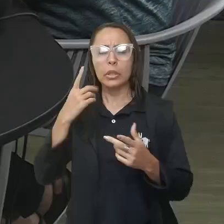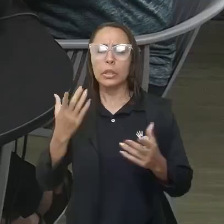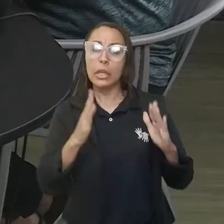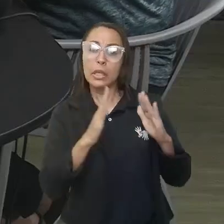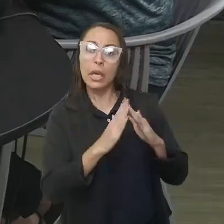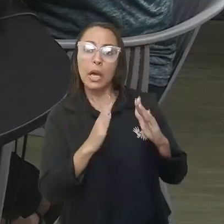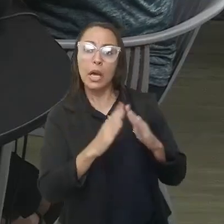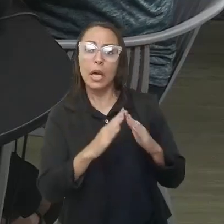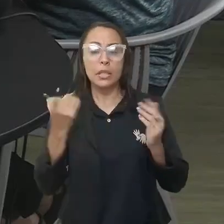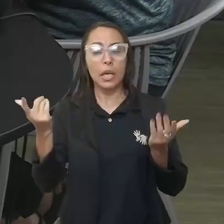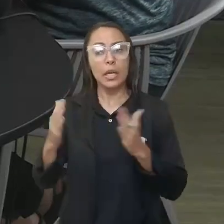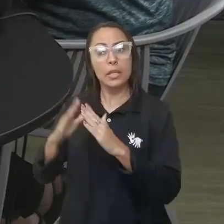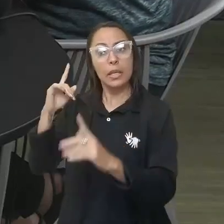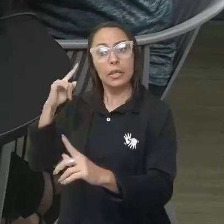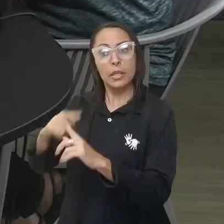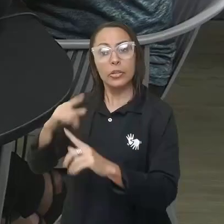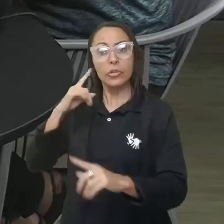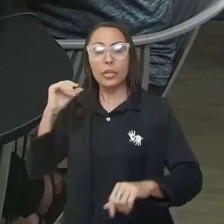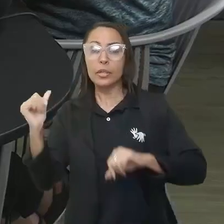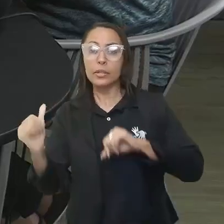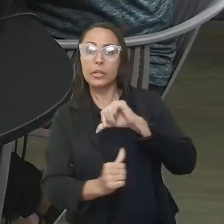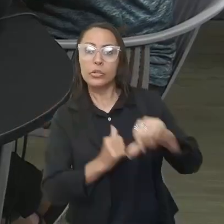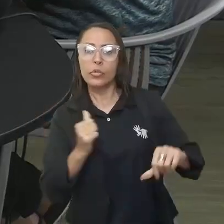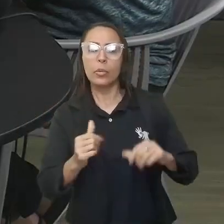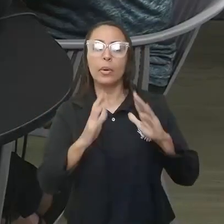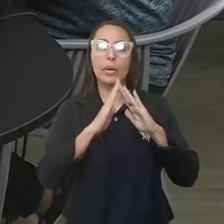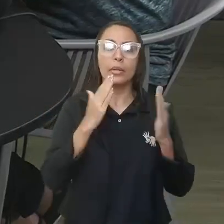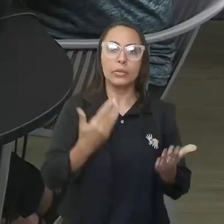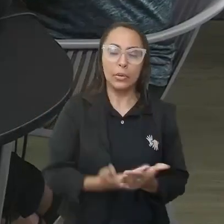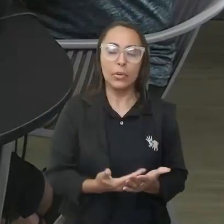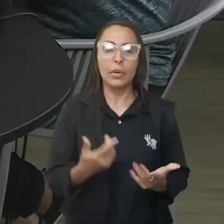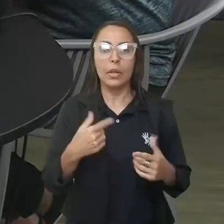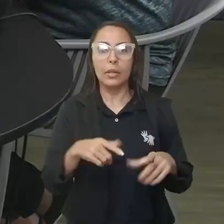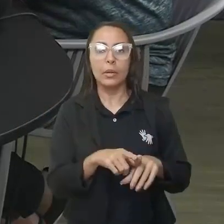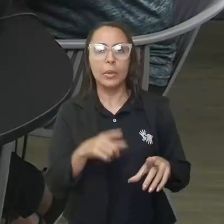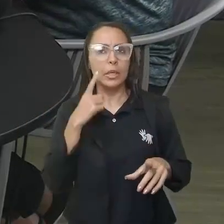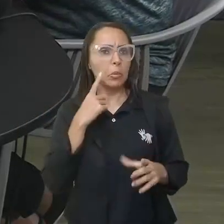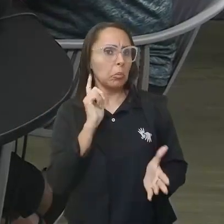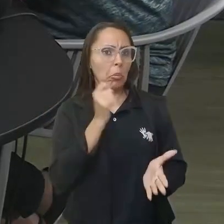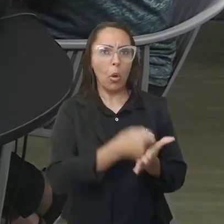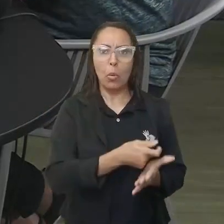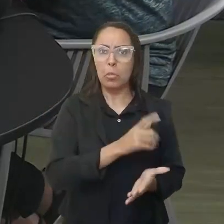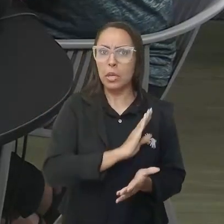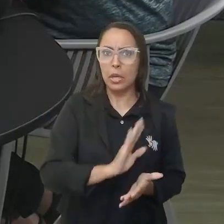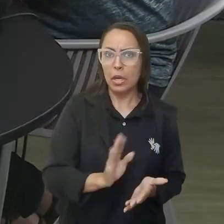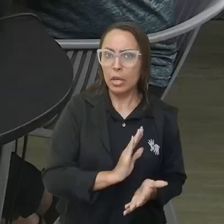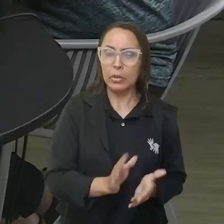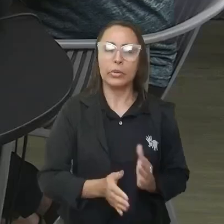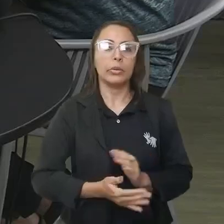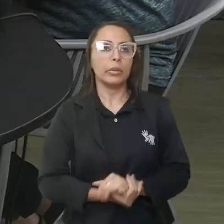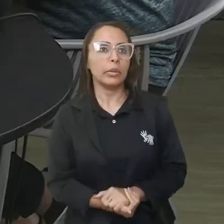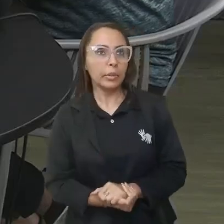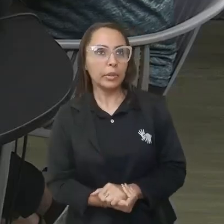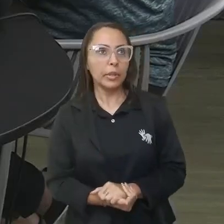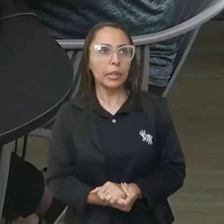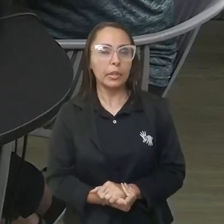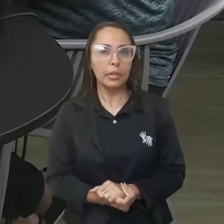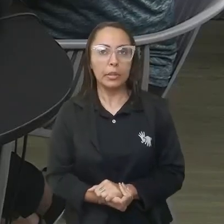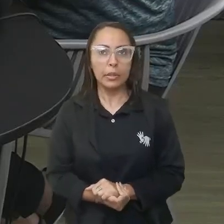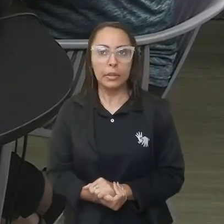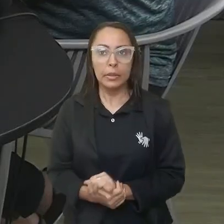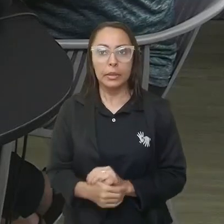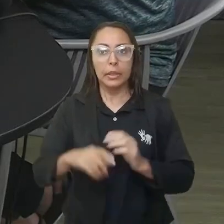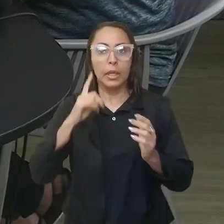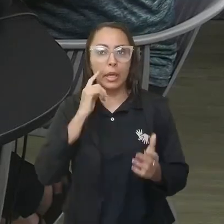da igreja e que ele quer transformar esse discurso na escola, em que ele diz que não é obrigado e tal. Bom, e aí eu